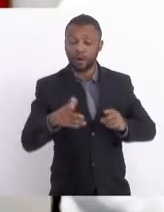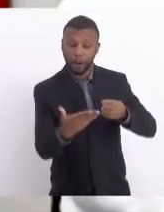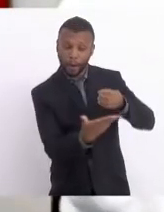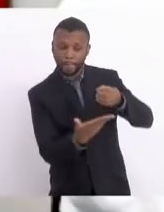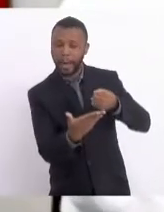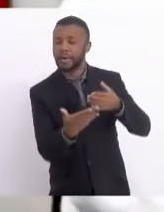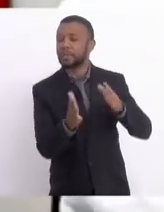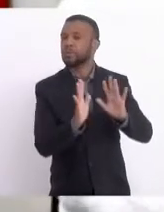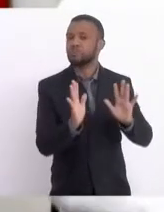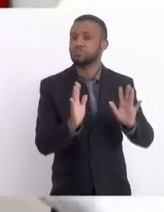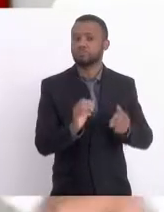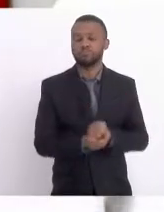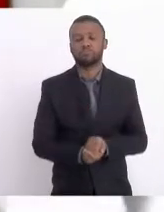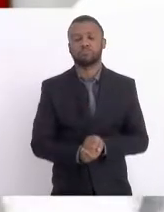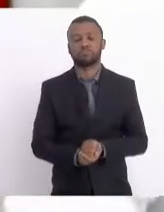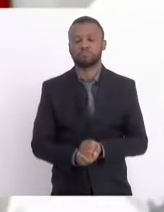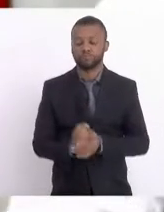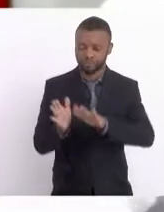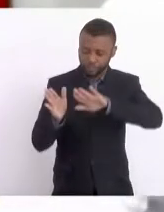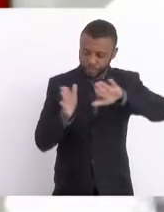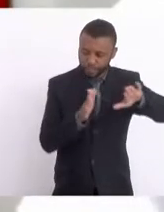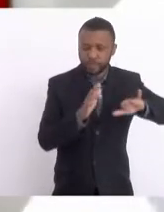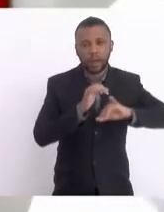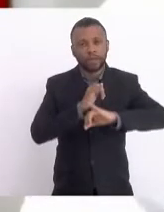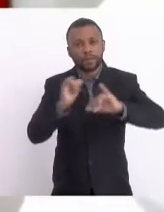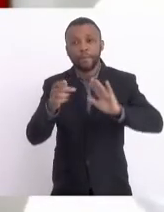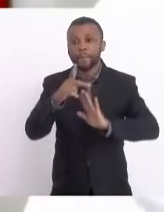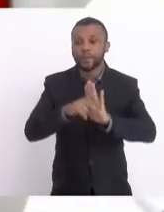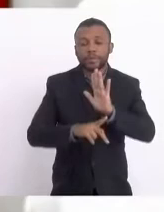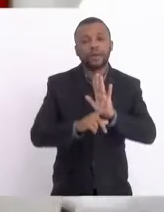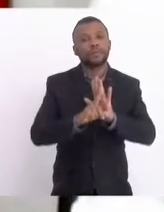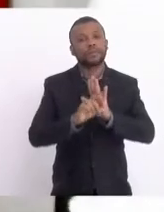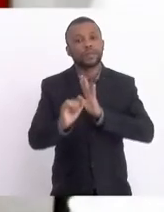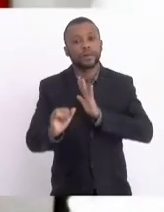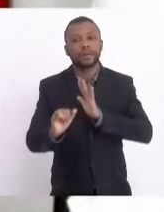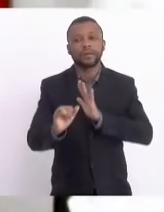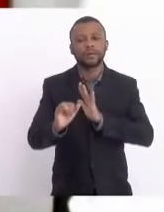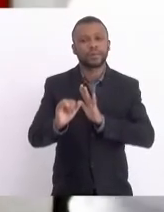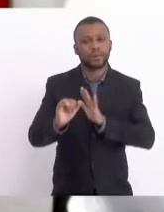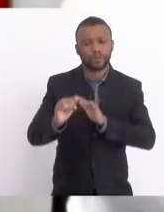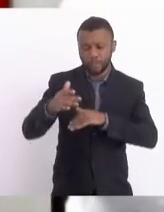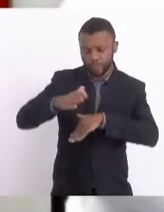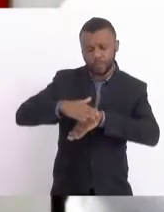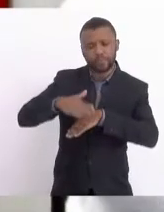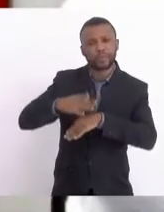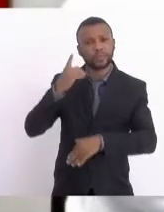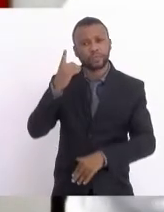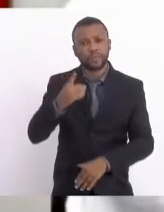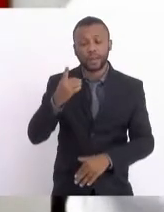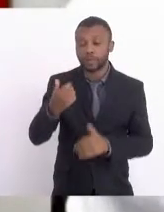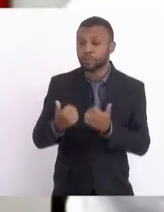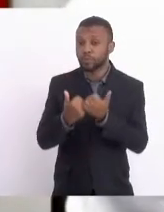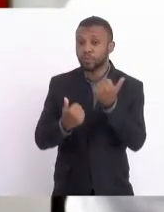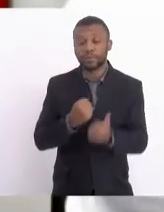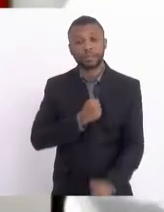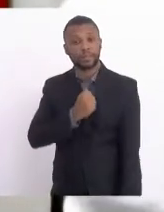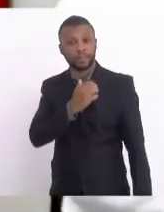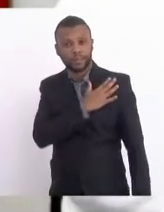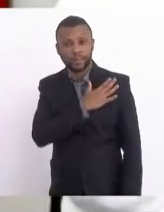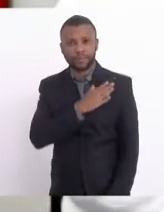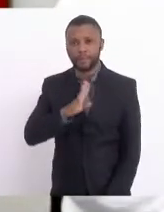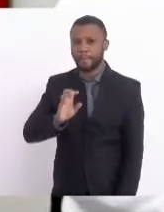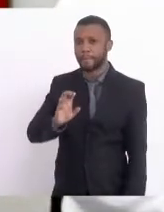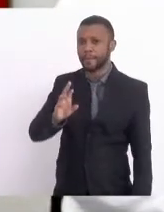Anuncio o projeto de lei número 4883/21, de autoria do deputado subtenente Bernardo, que estabelece procedimento para remoção